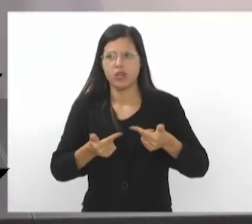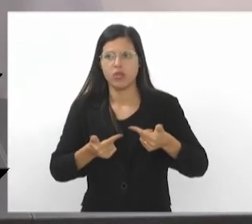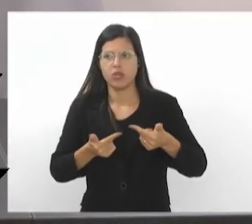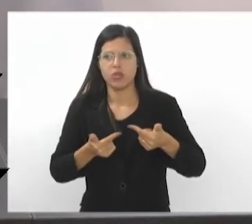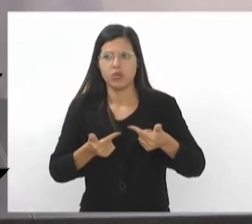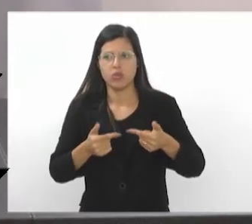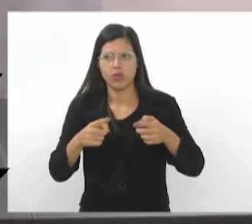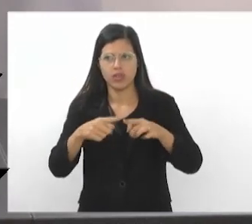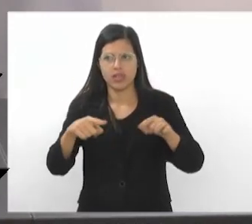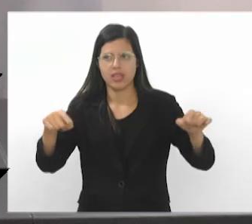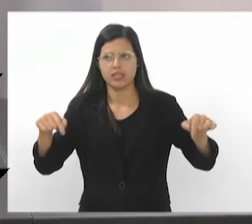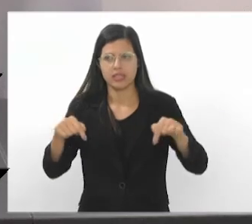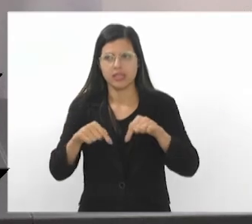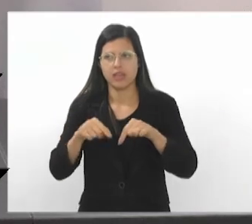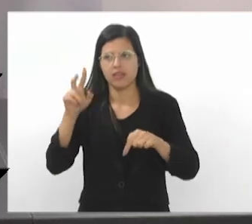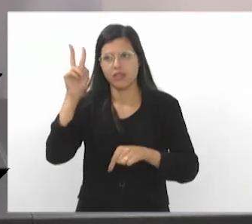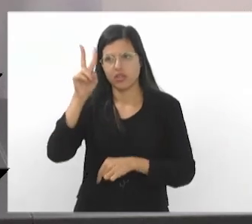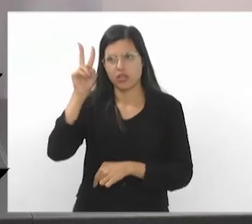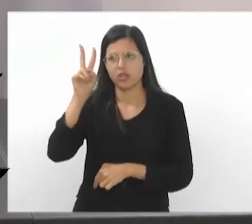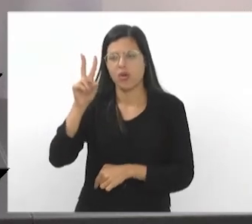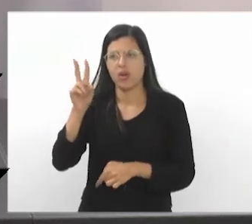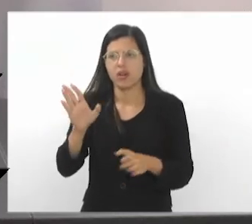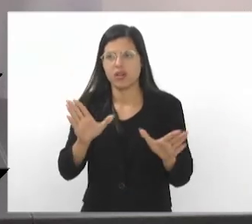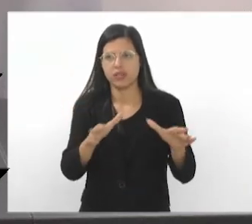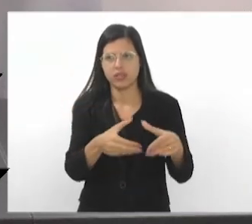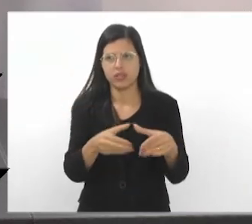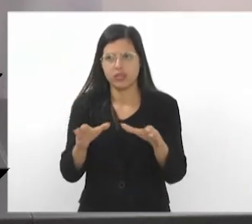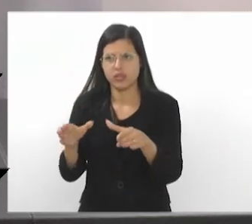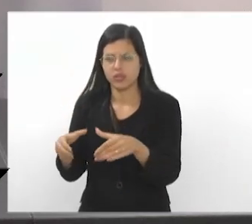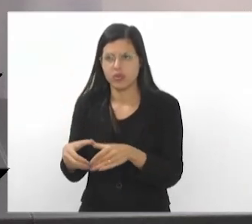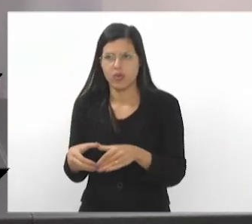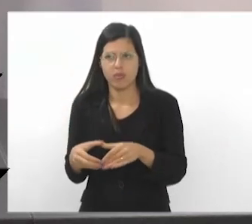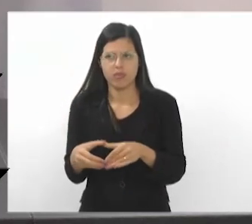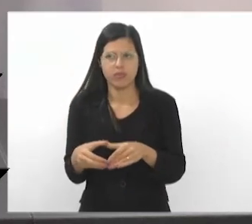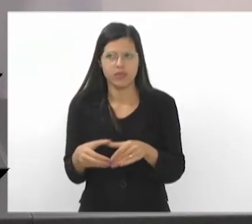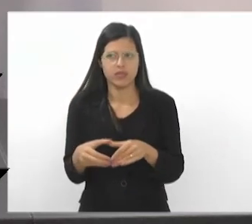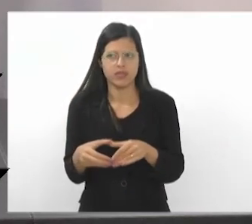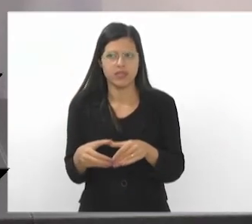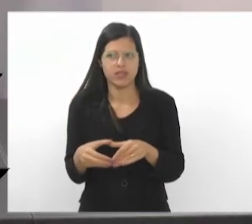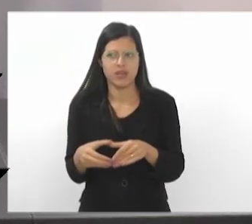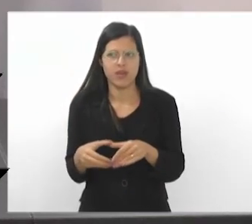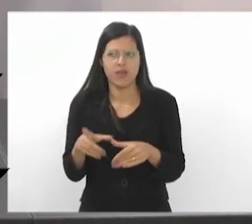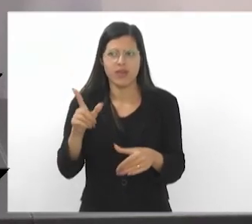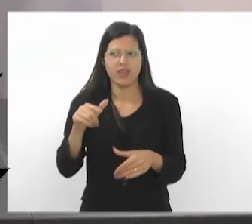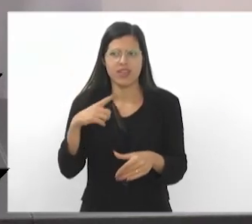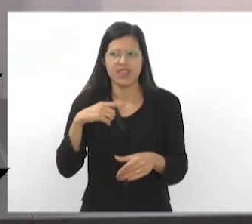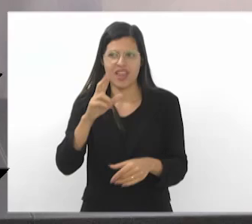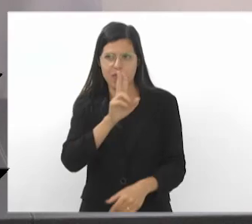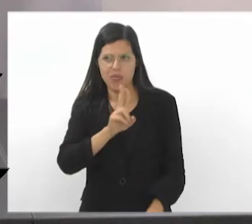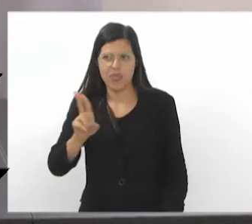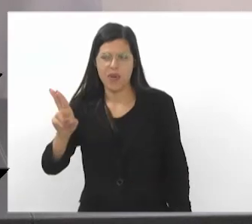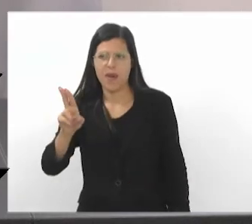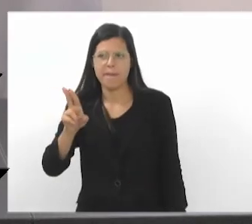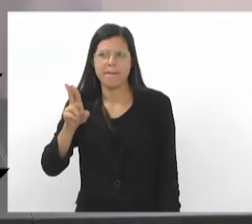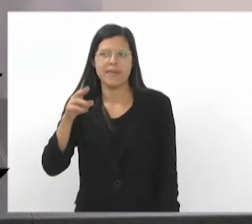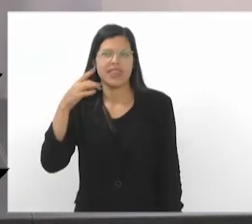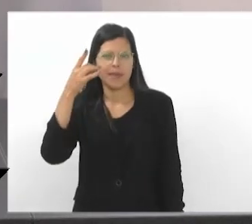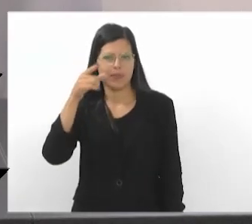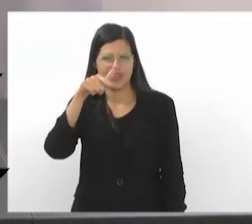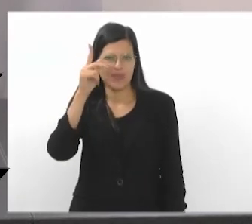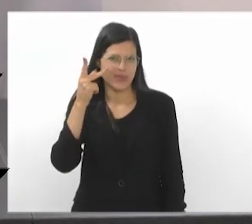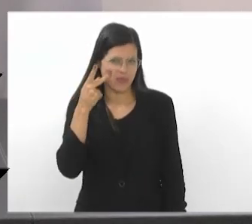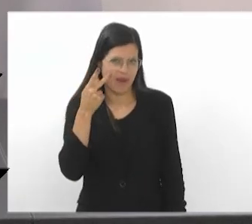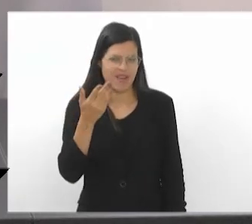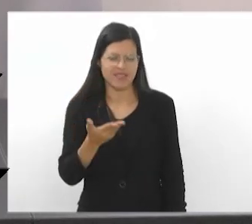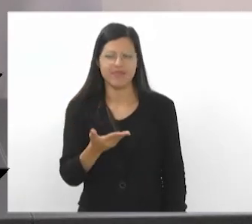na sala histórica das comissões, denominada merecidamente Luiz Paulo, Corrêa da Rocha. Presidente. Então,